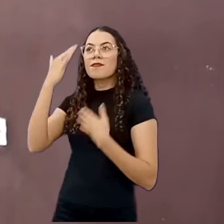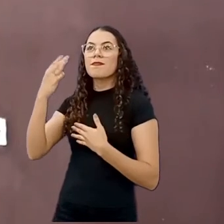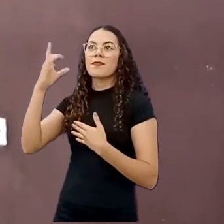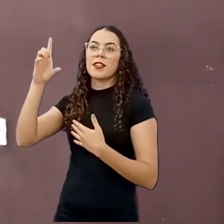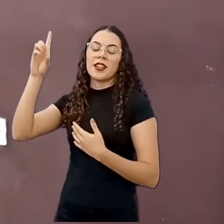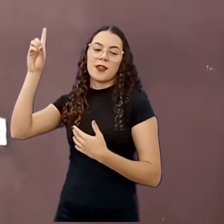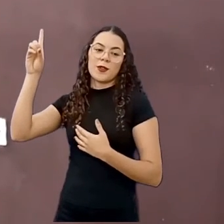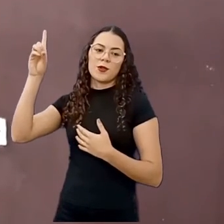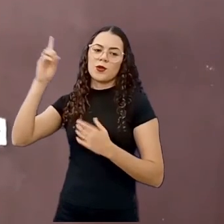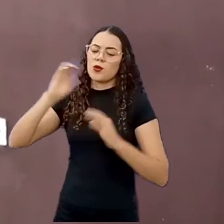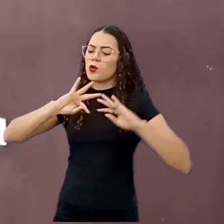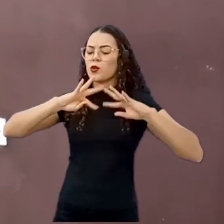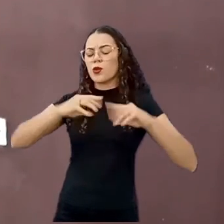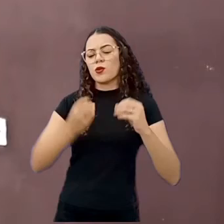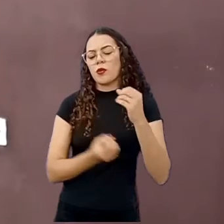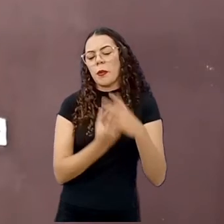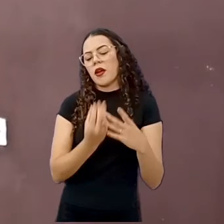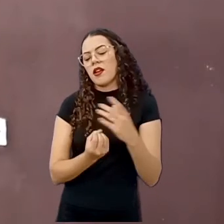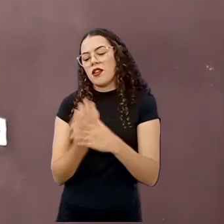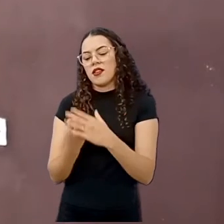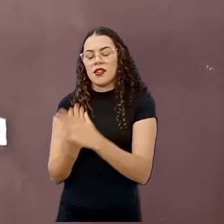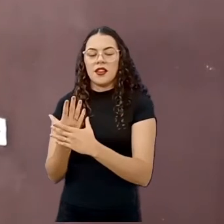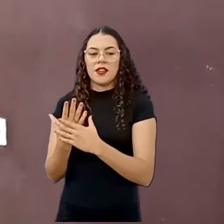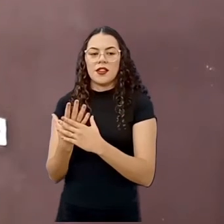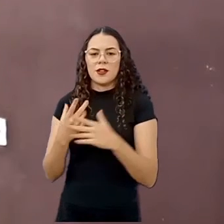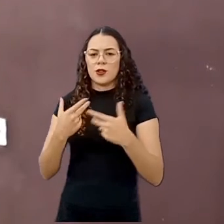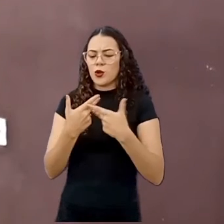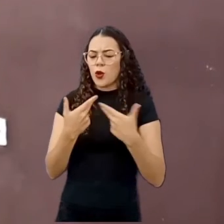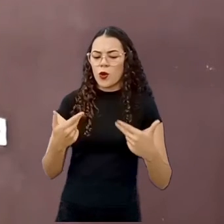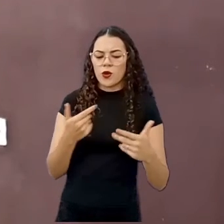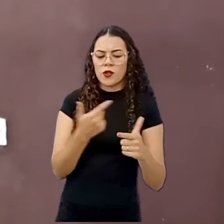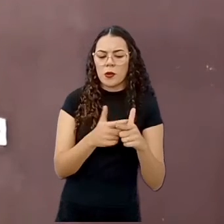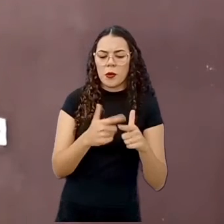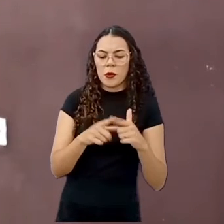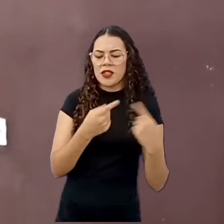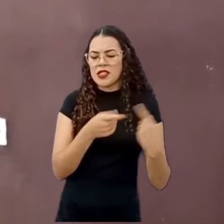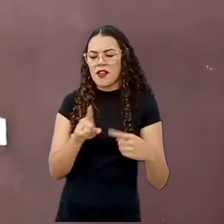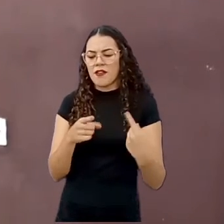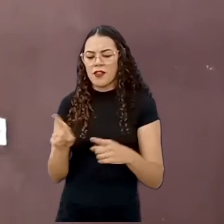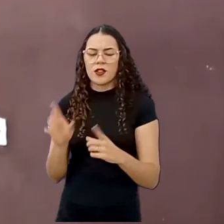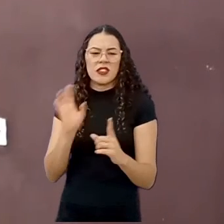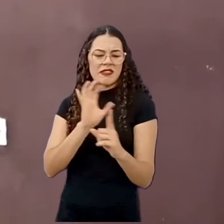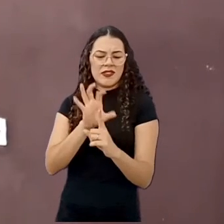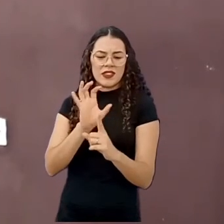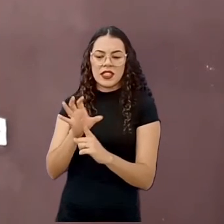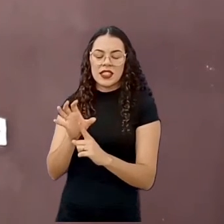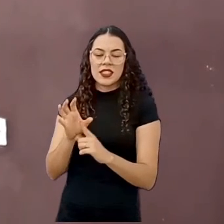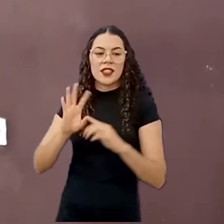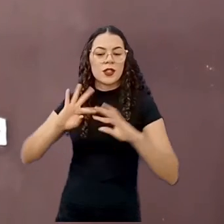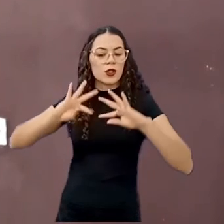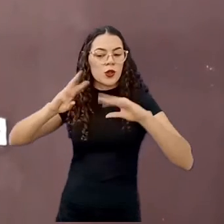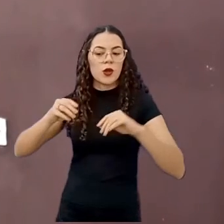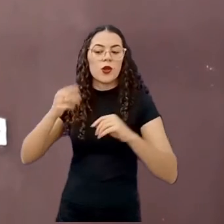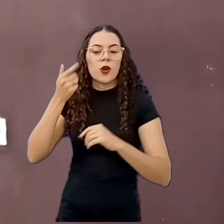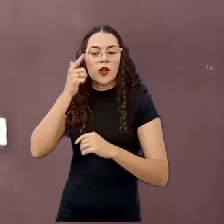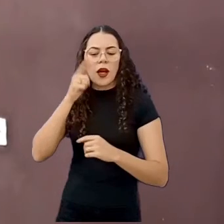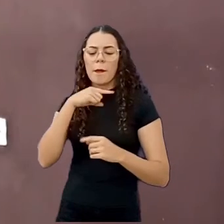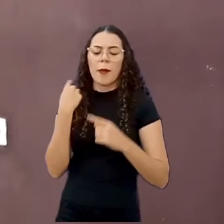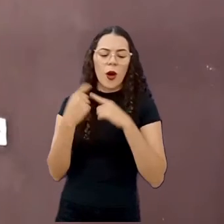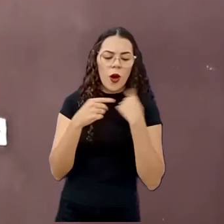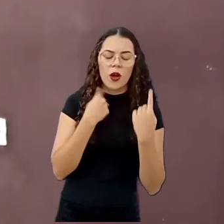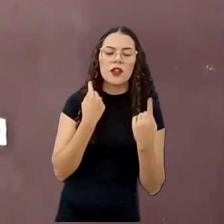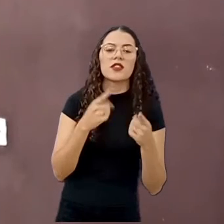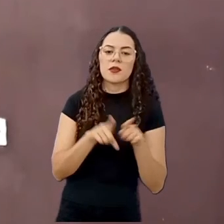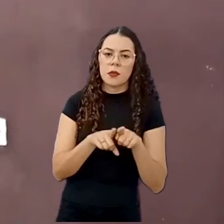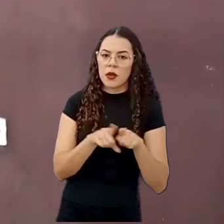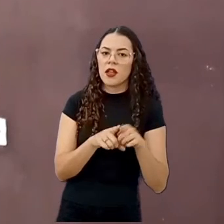Deus por todas as situações, por todos os desafios, as ameaças, as mortes que